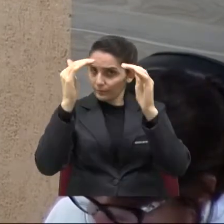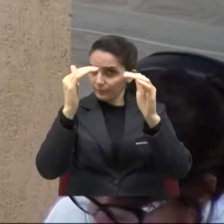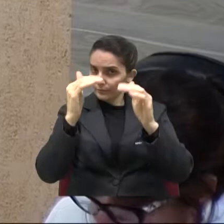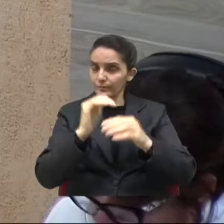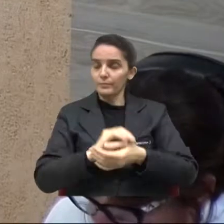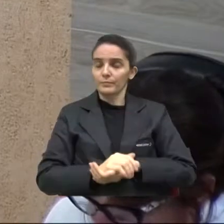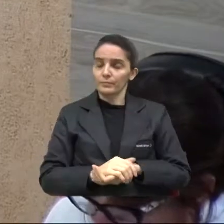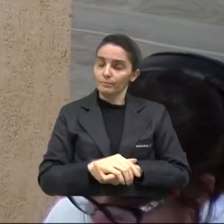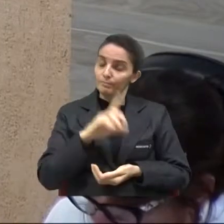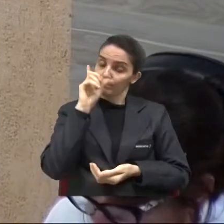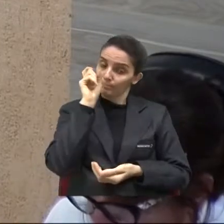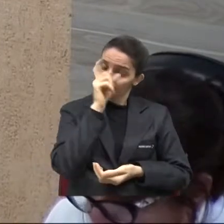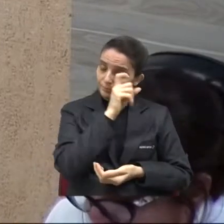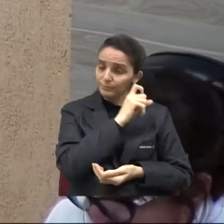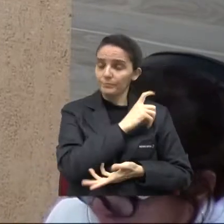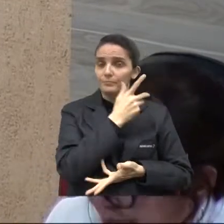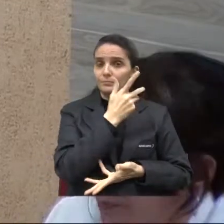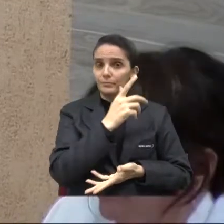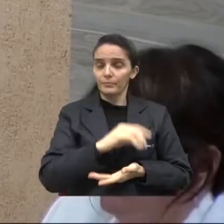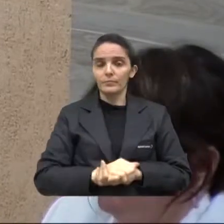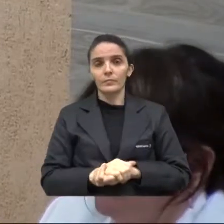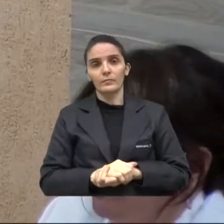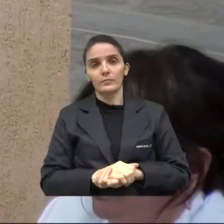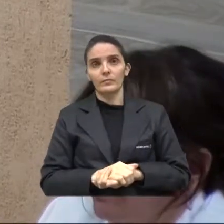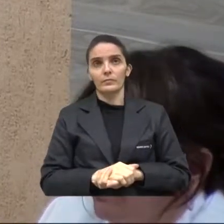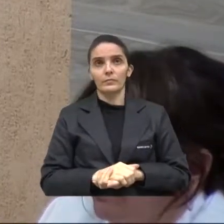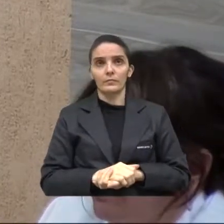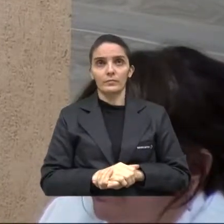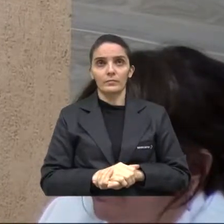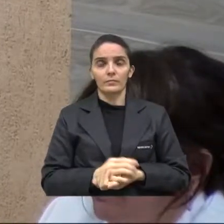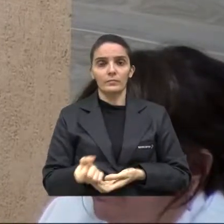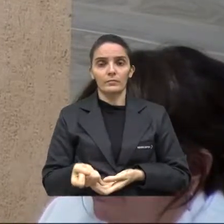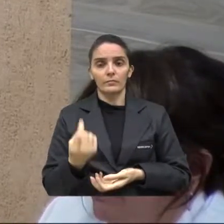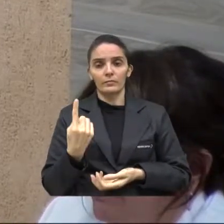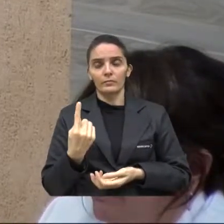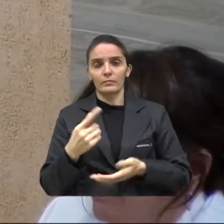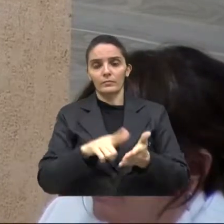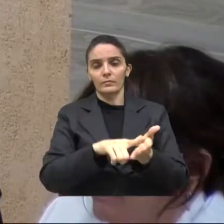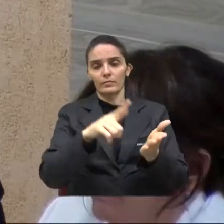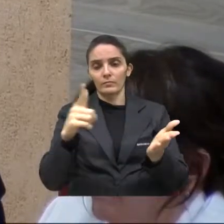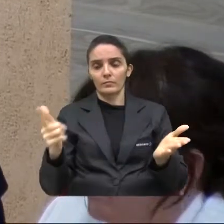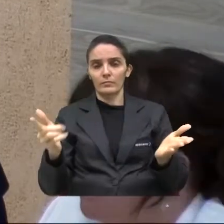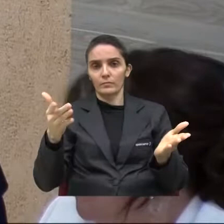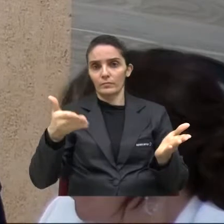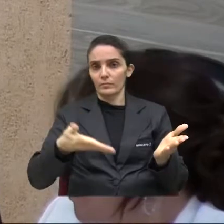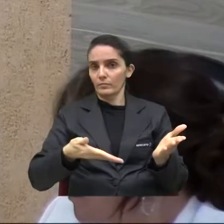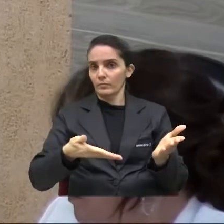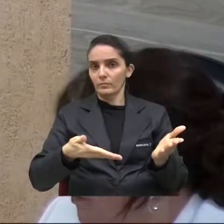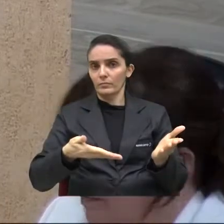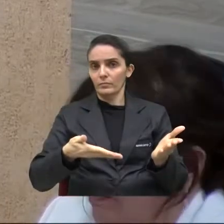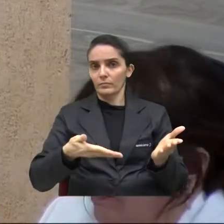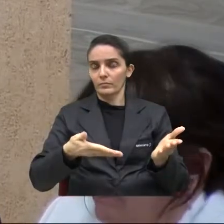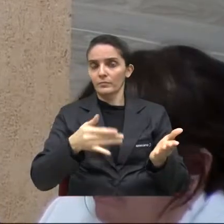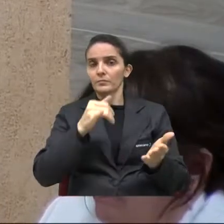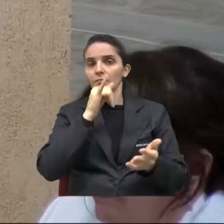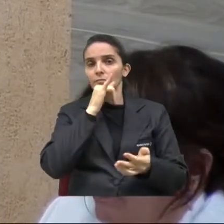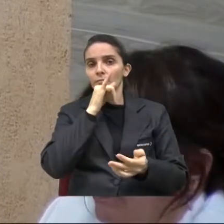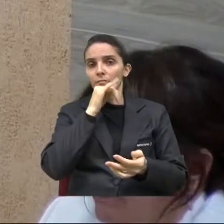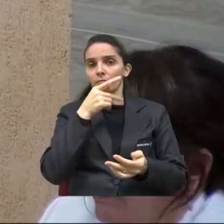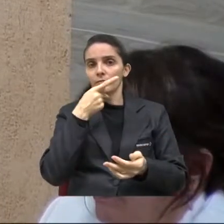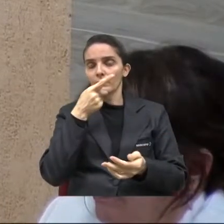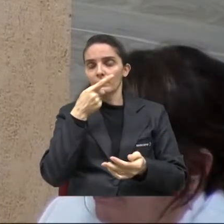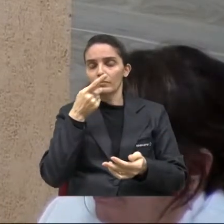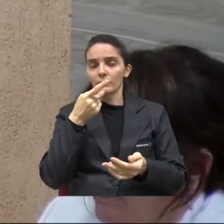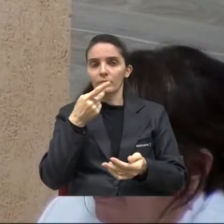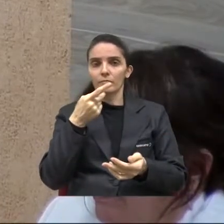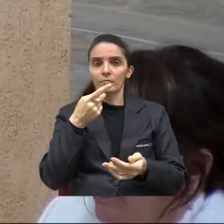difícil. E, vereador, me estranha sair no jornal de hoje que, por exemplo, essa